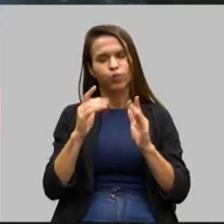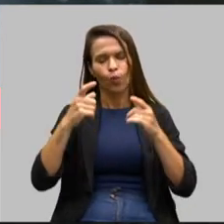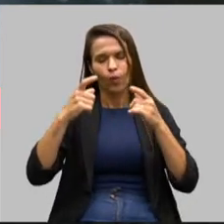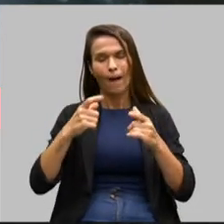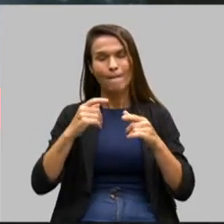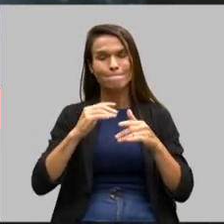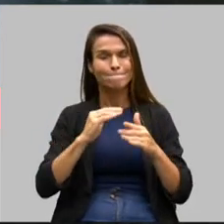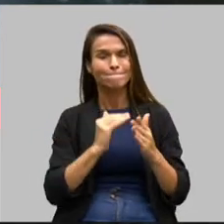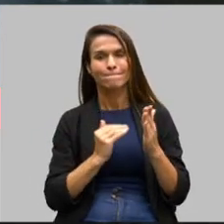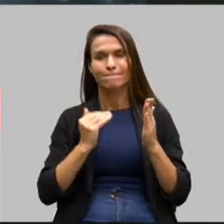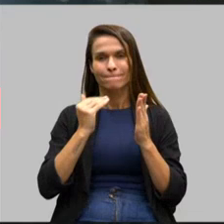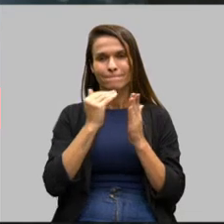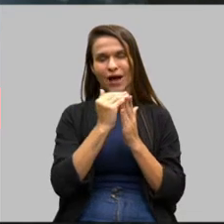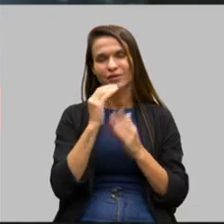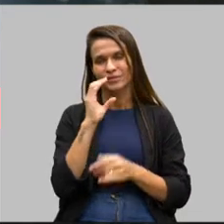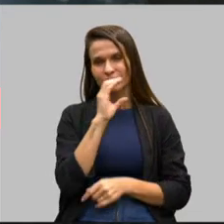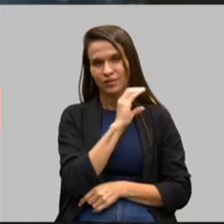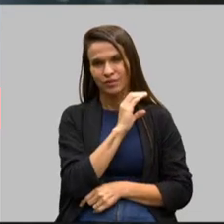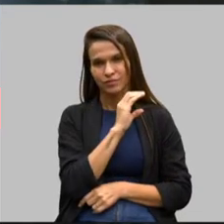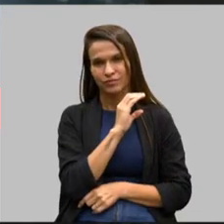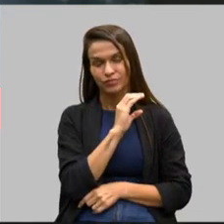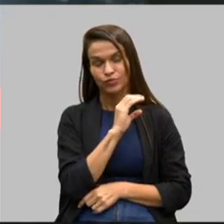que realmente nós precisamos fazer?